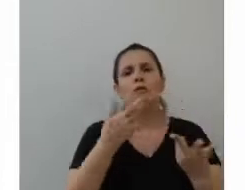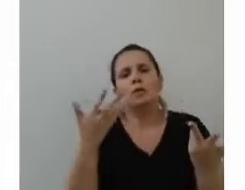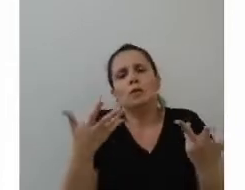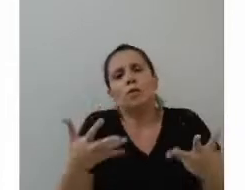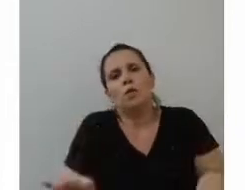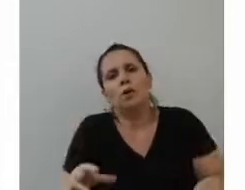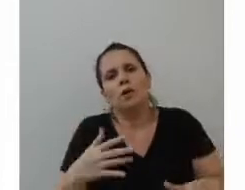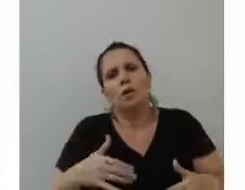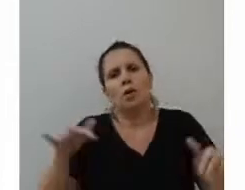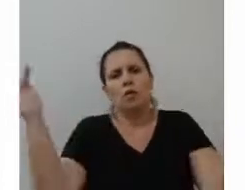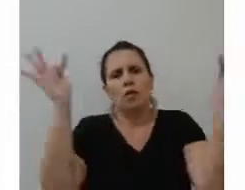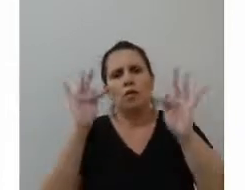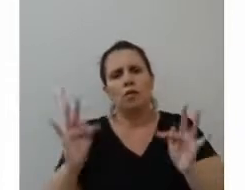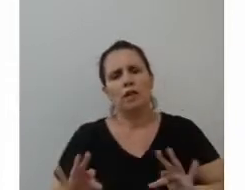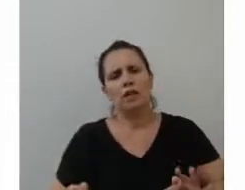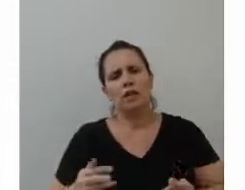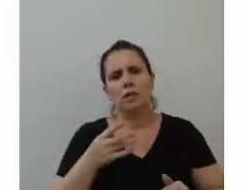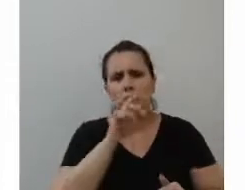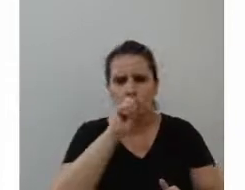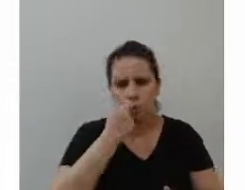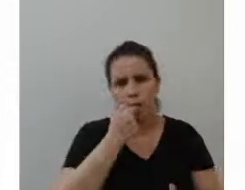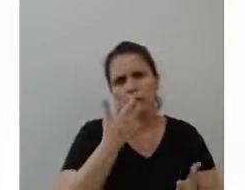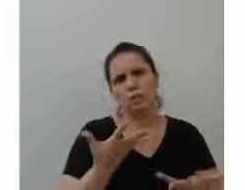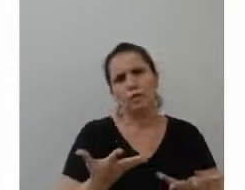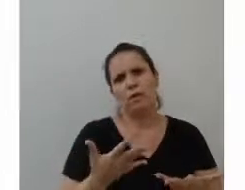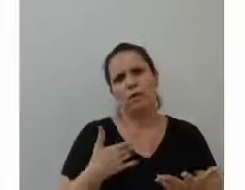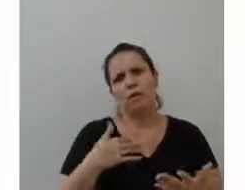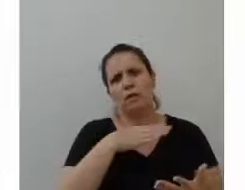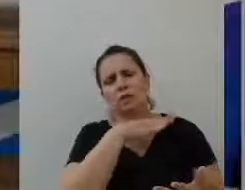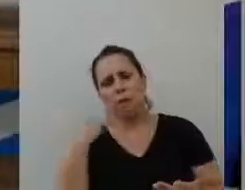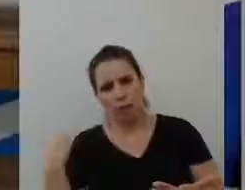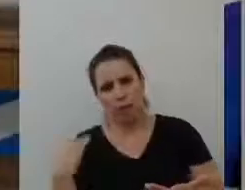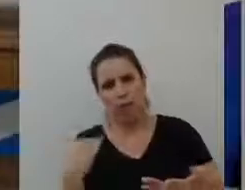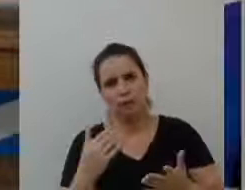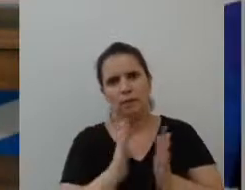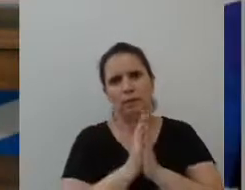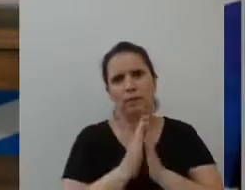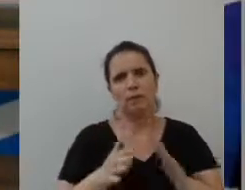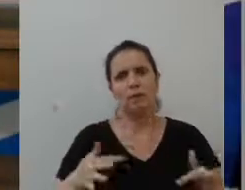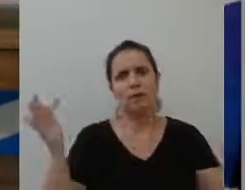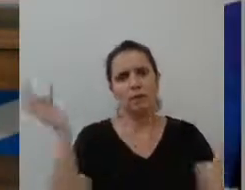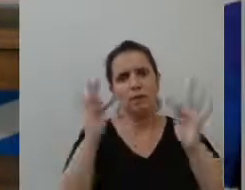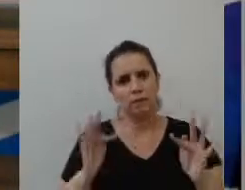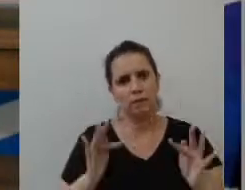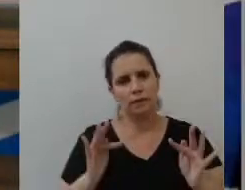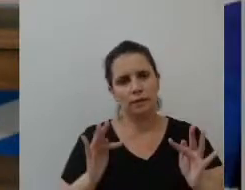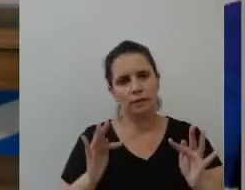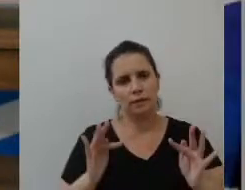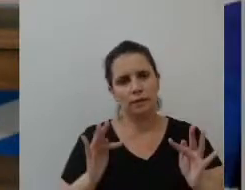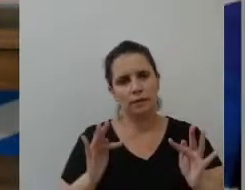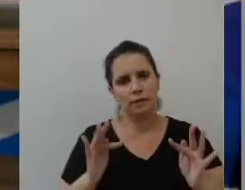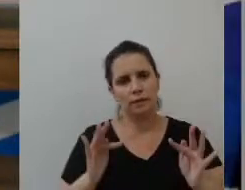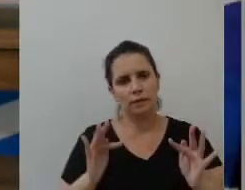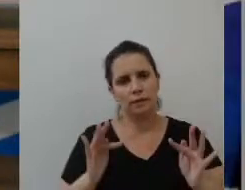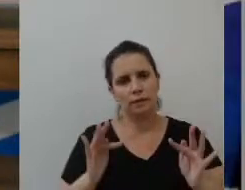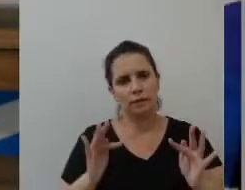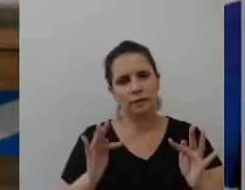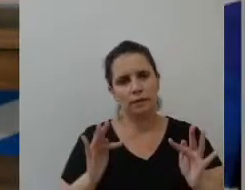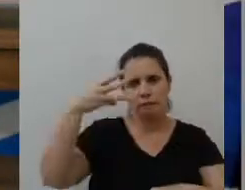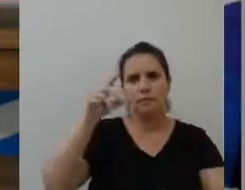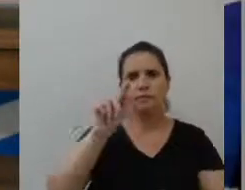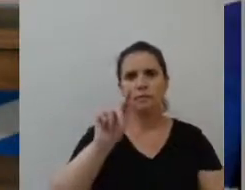de alegria se cale por meu triste passamento. Se vocês perceberem, eu tenho um texto aí das 3 gerações, né? Aqui, segunda